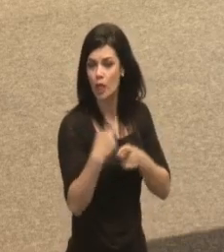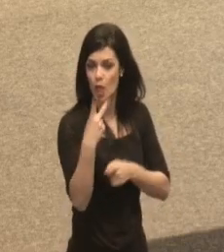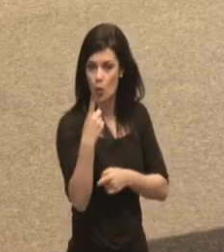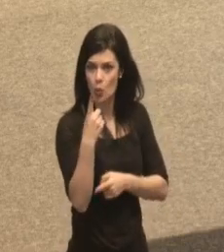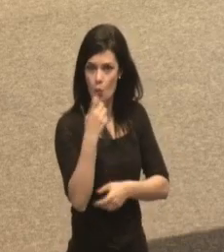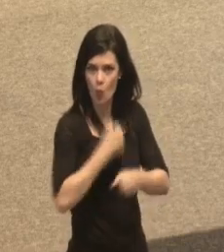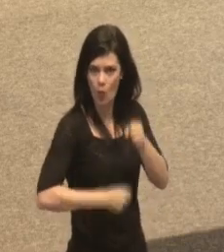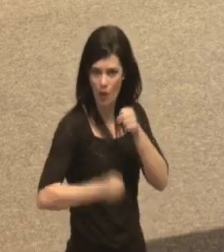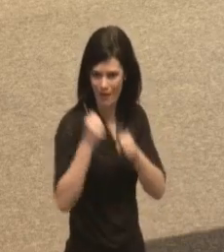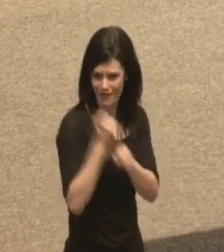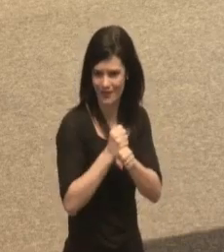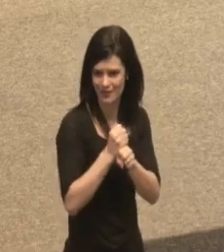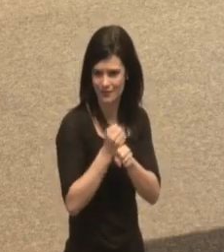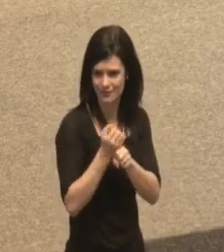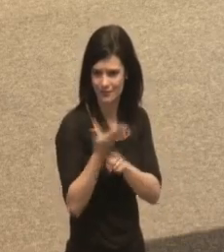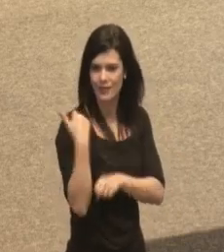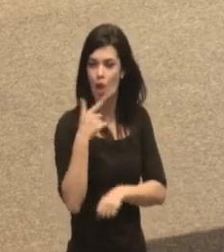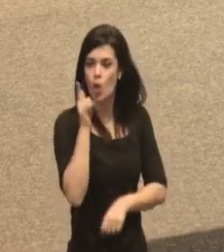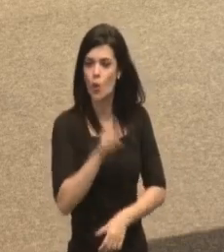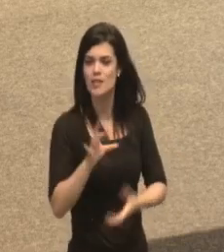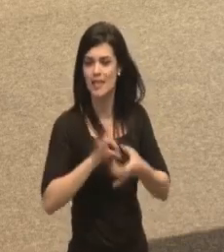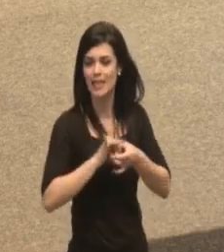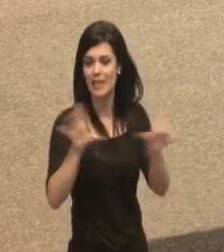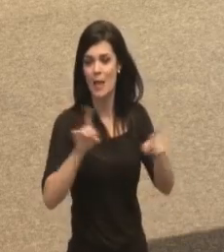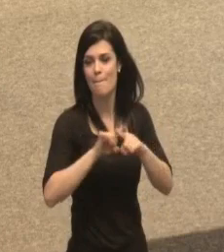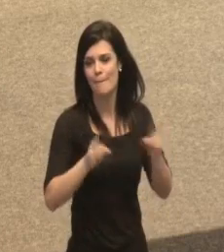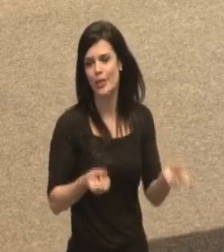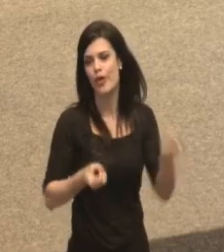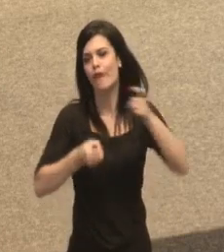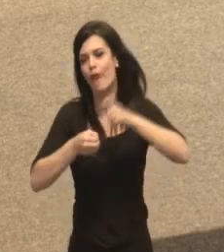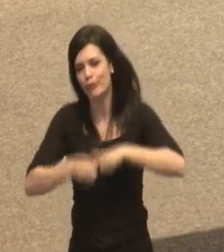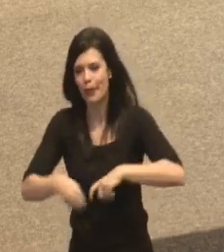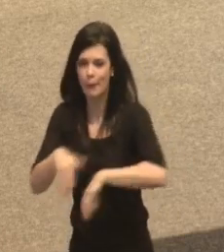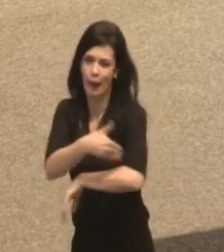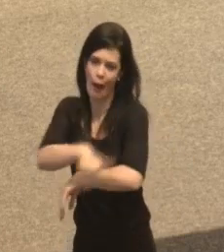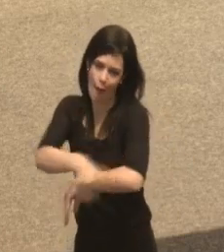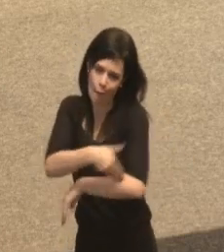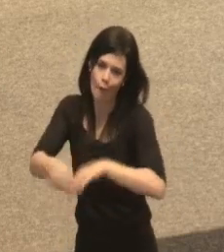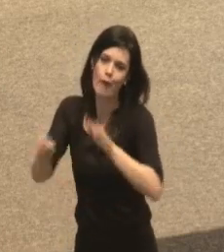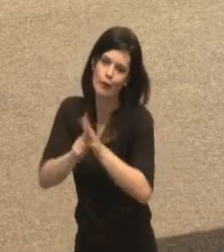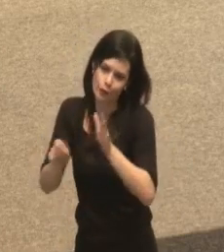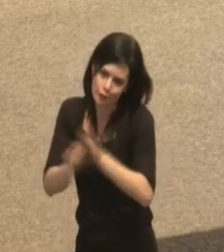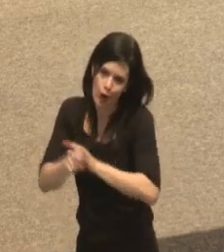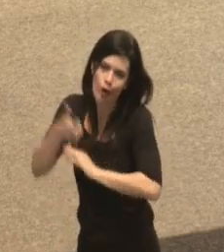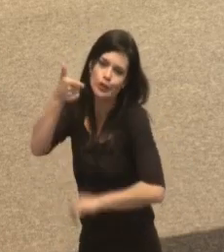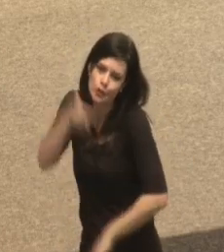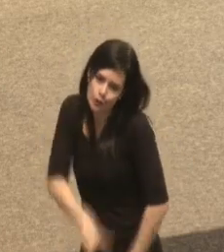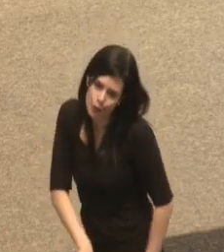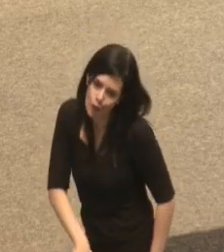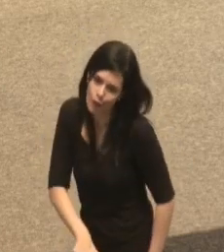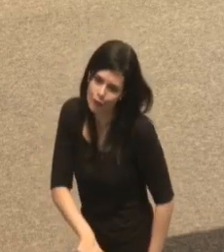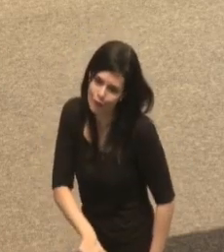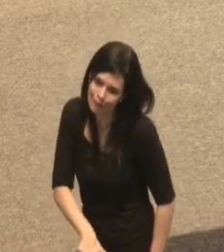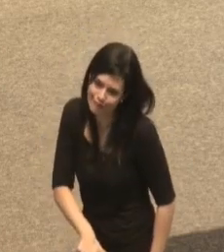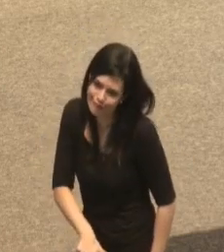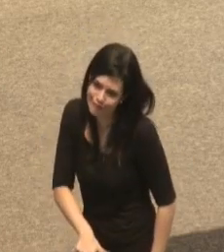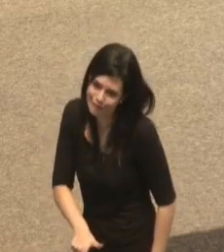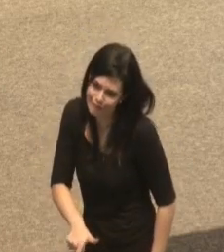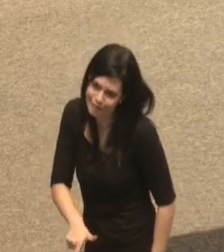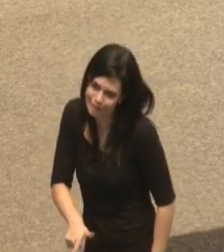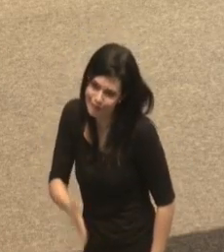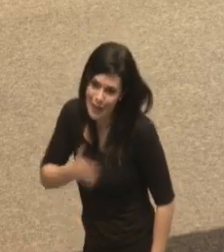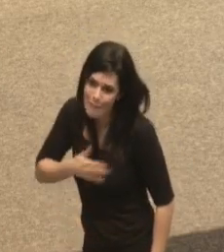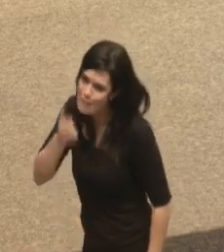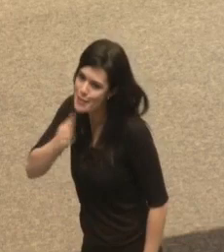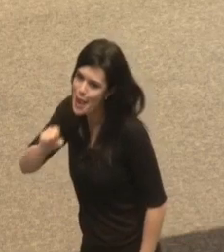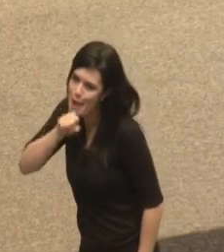2 meses, eu ganhei liberdade, mas eu voltei para as ruas, para as drogas, e eu sempre fui uma tristeza para minha mãe, mas